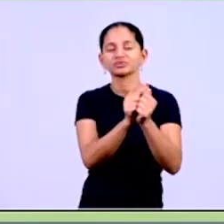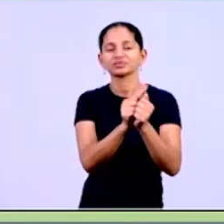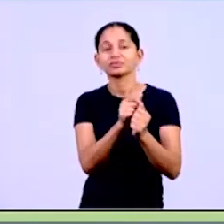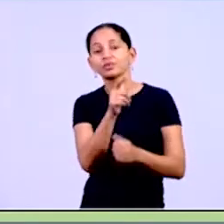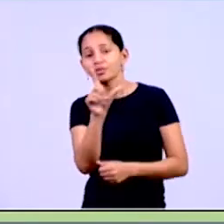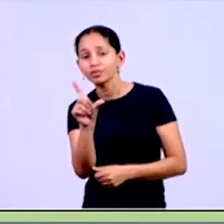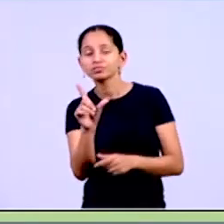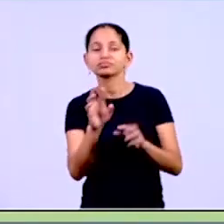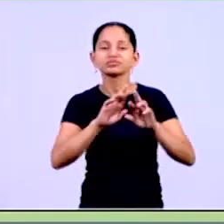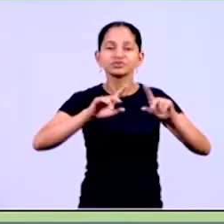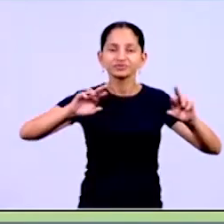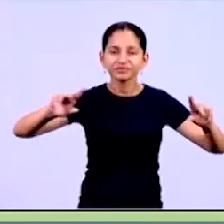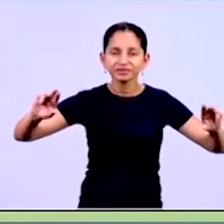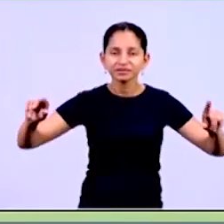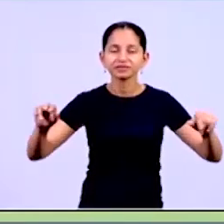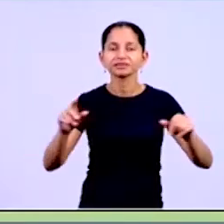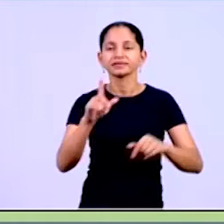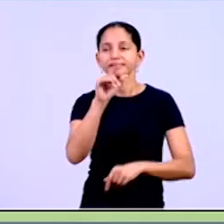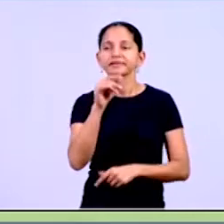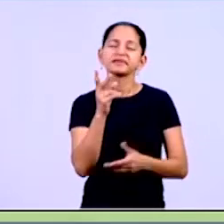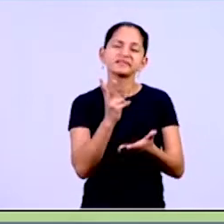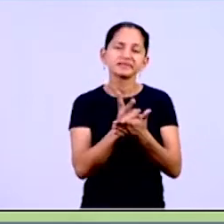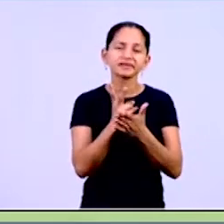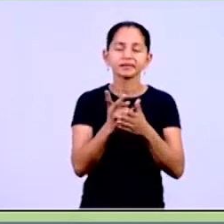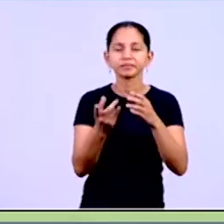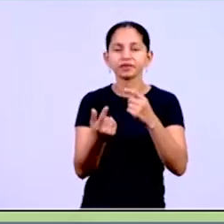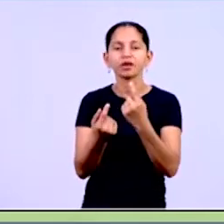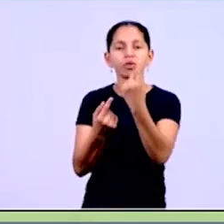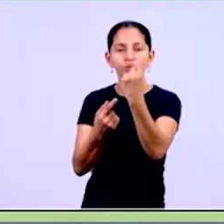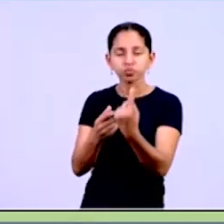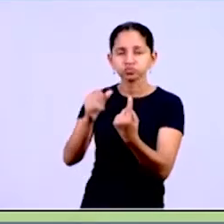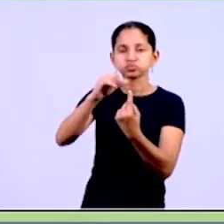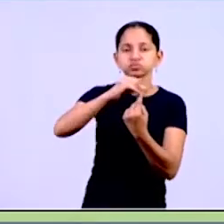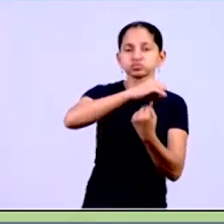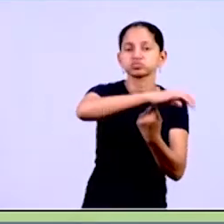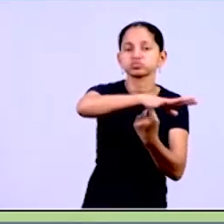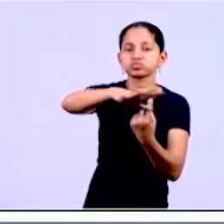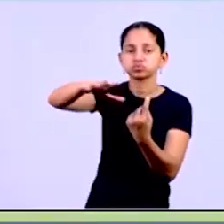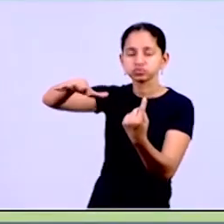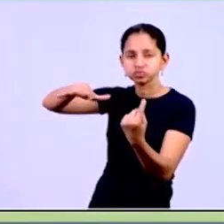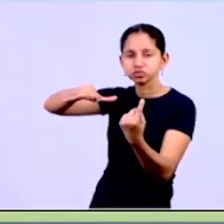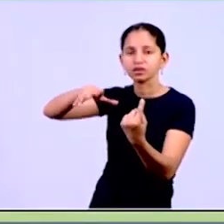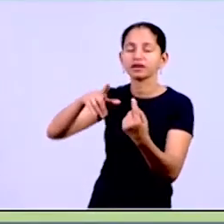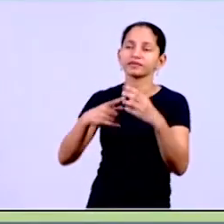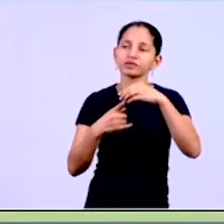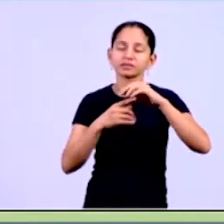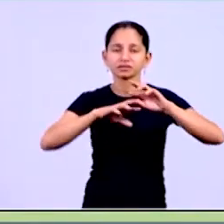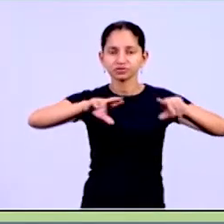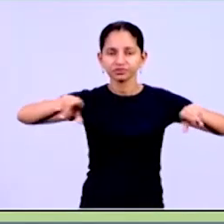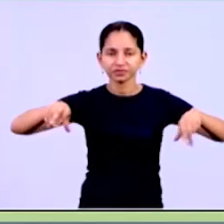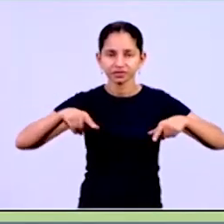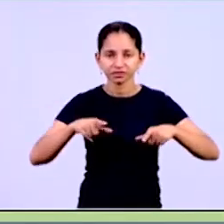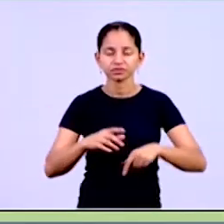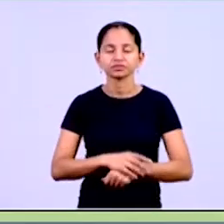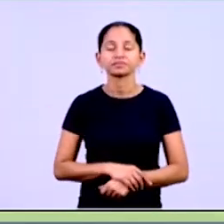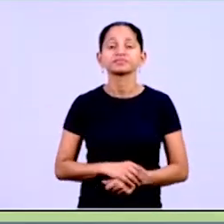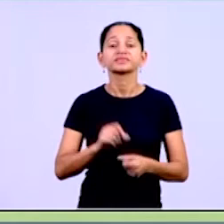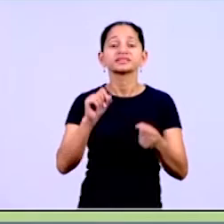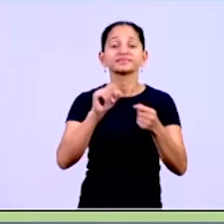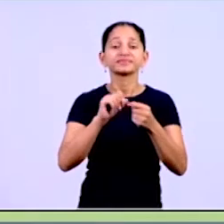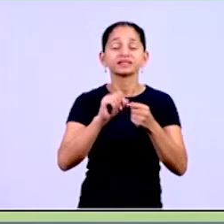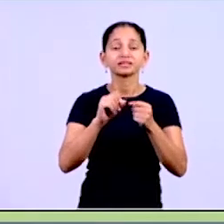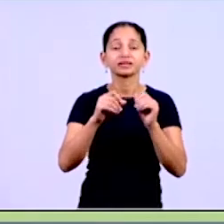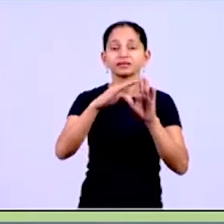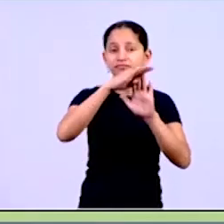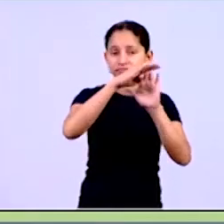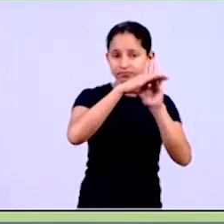Hoje, o que acontece mais, o padrão é distribuído, onde todo mundo fornece algum tipo de informação, né? Nós podemos